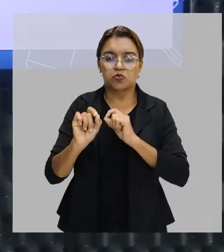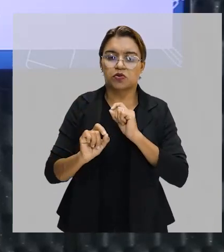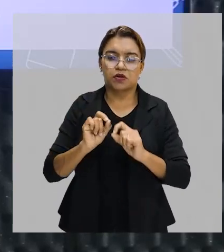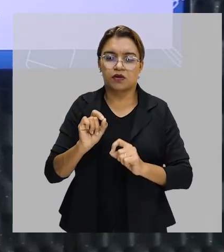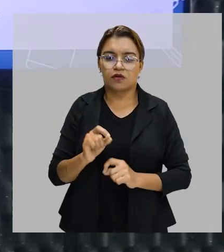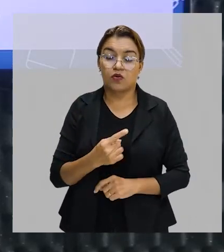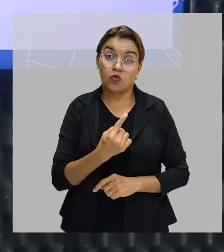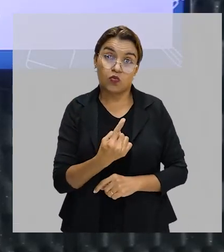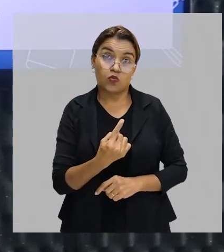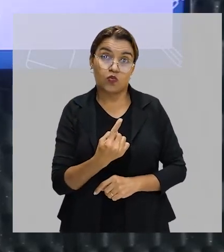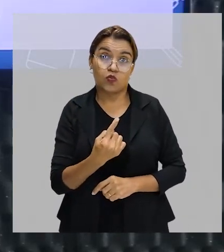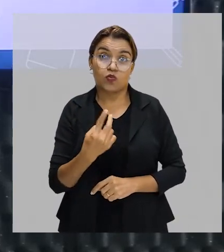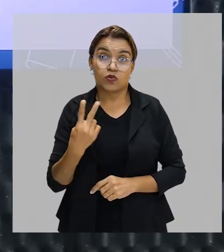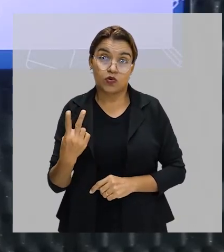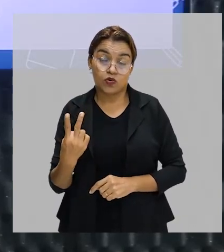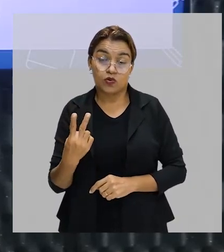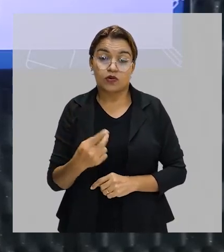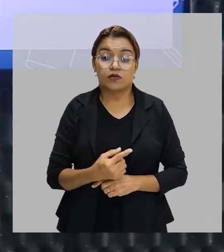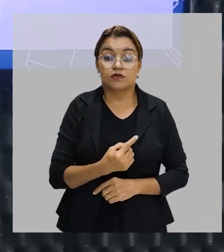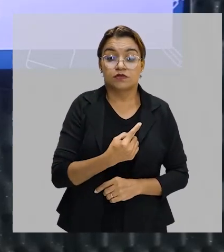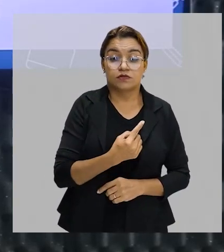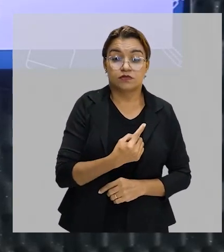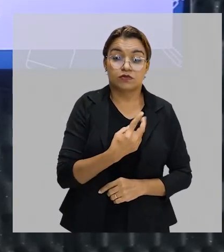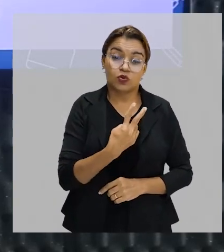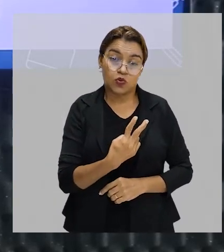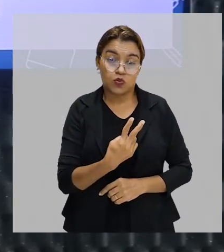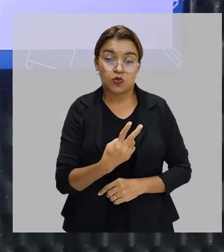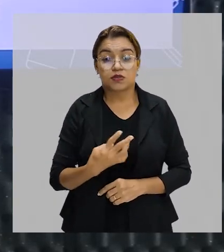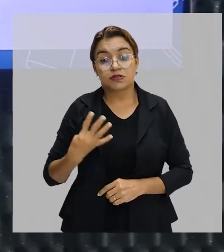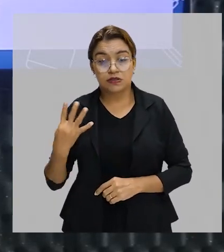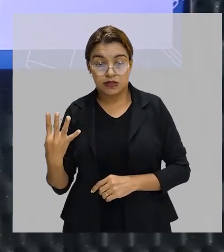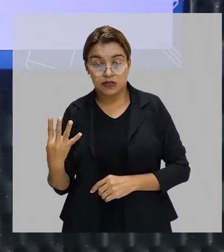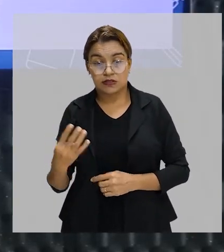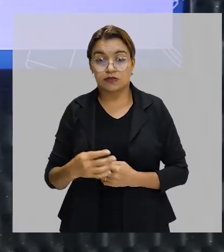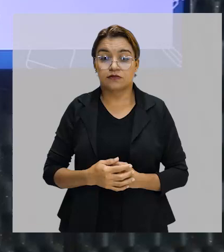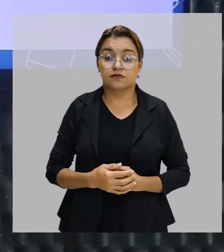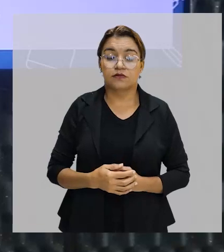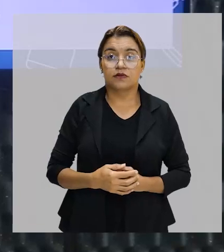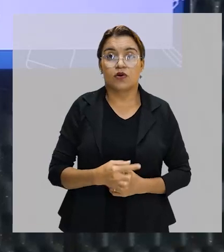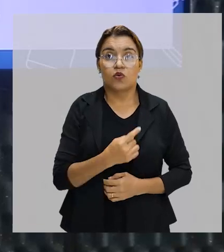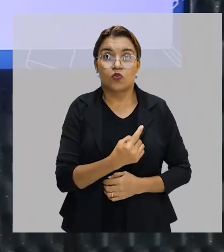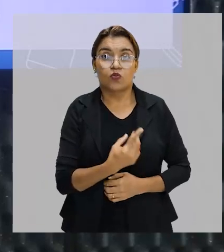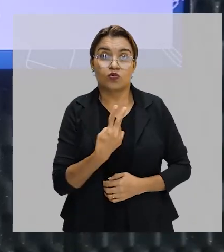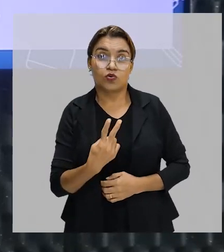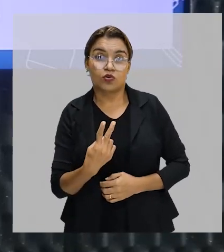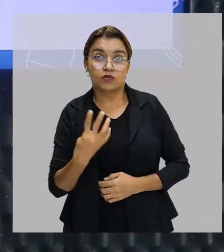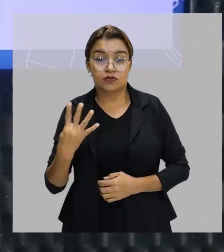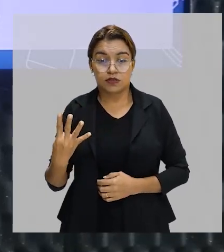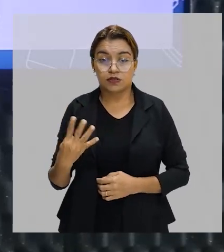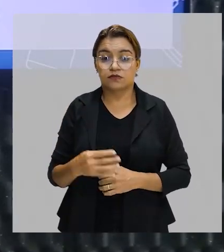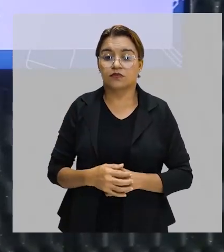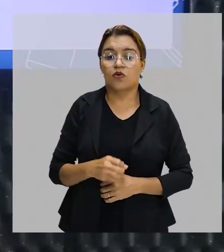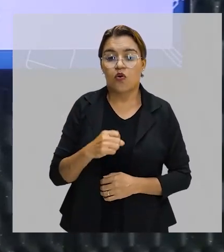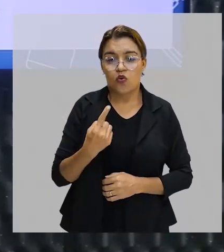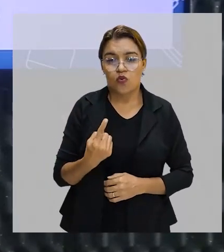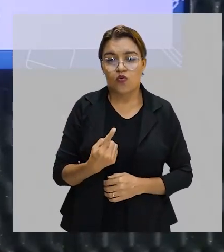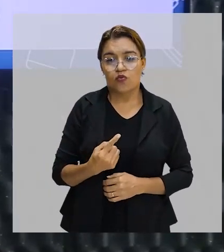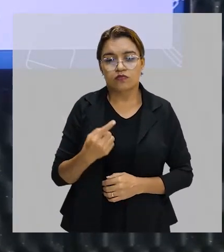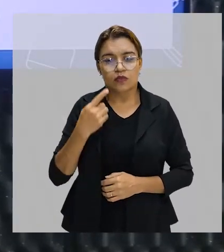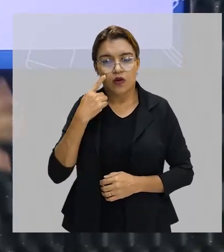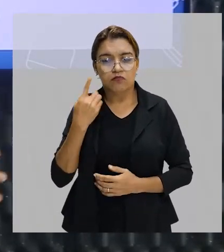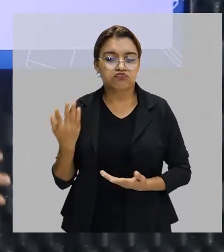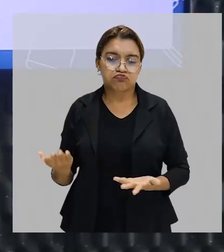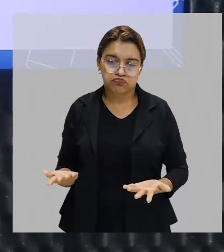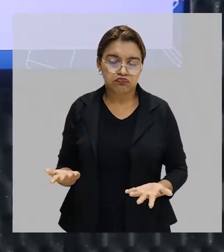2? Só 2 e 3? Só 1, 2 e 3? 2, 3 e 4? Ou 1, 2, 3 e 4? Eu tenho